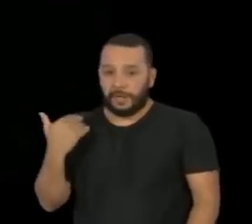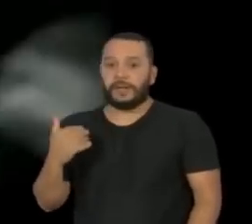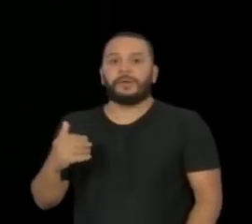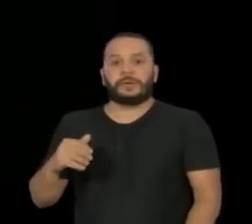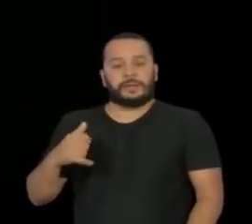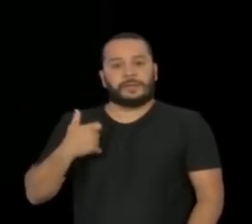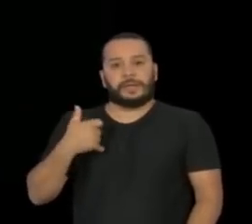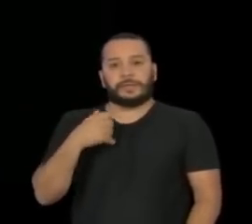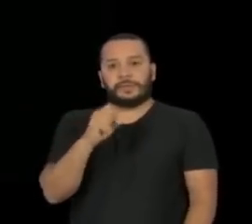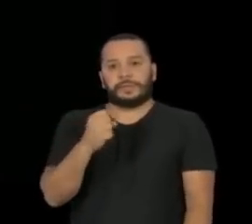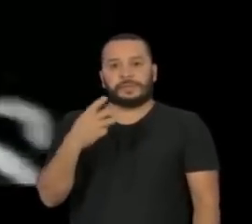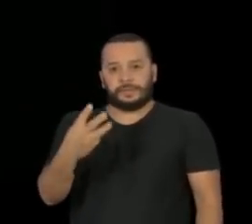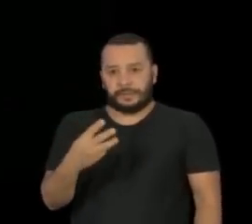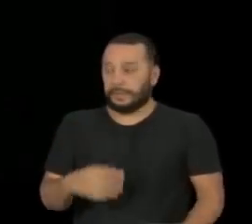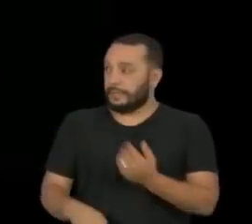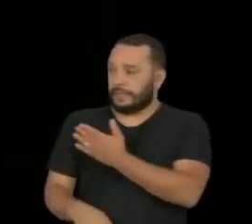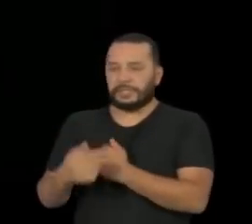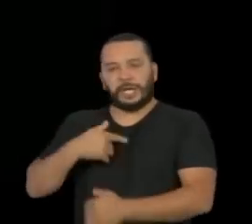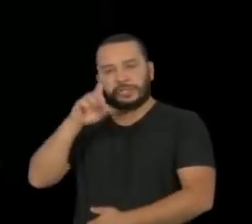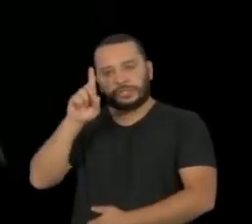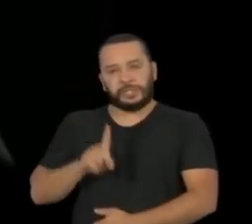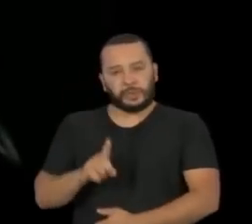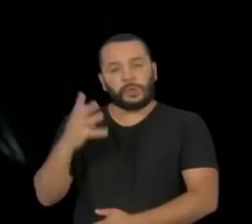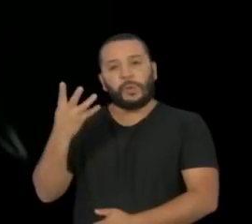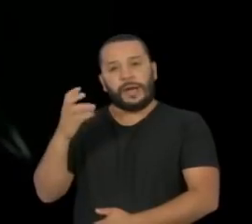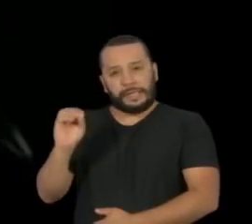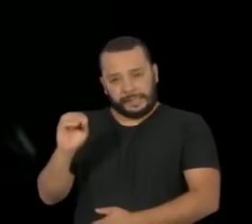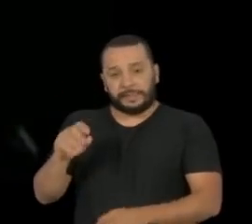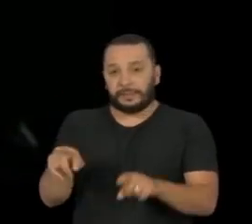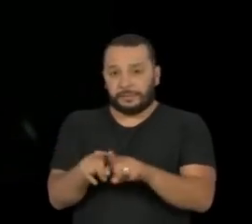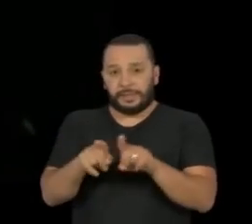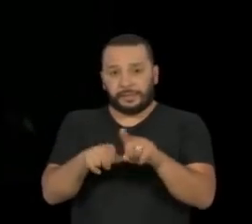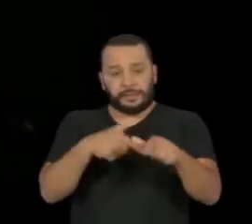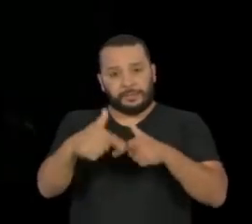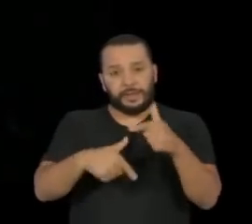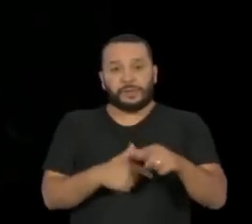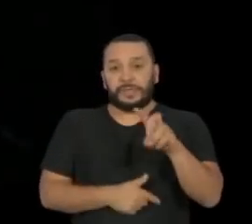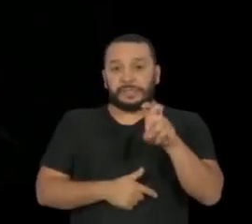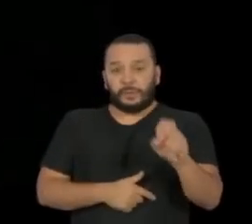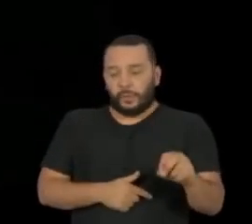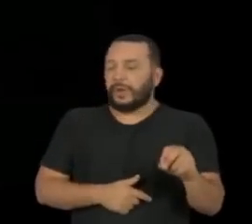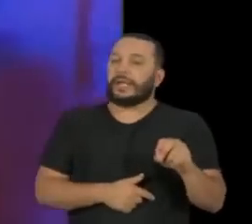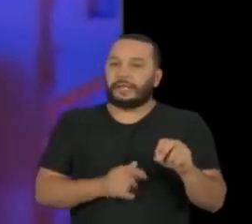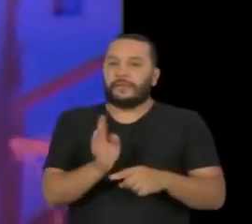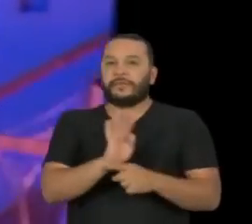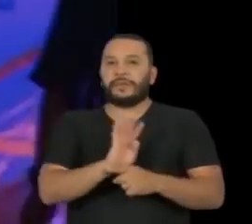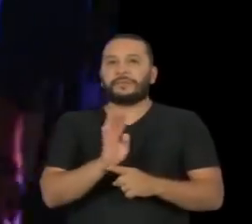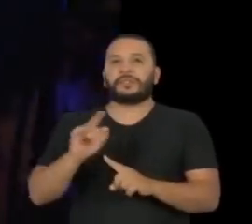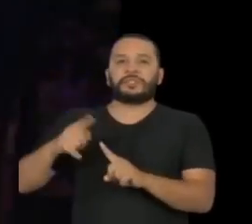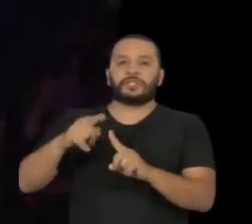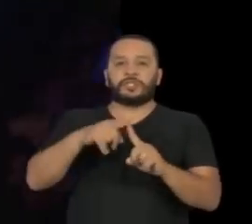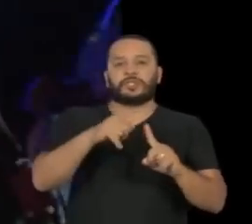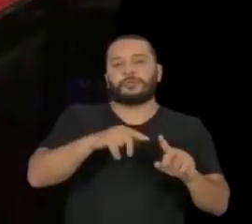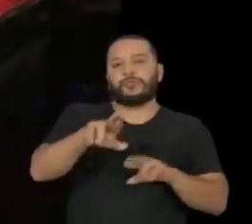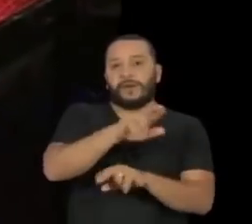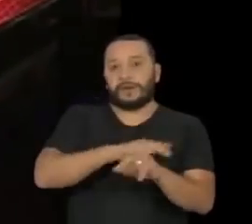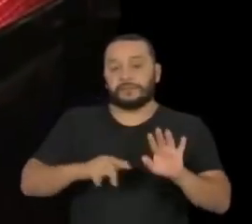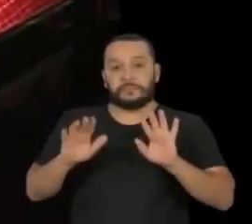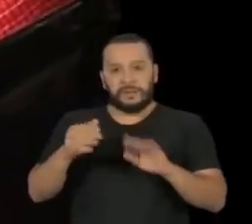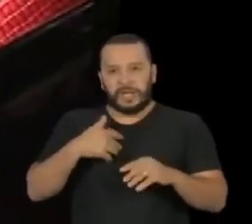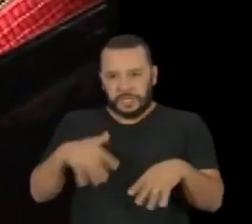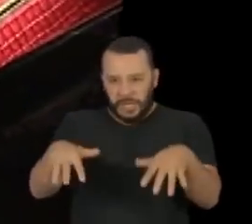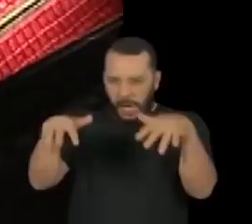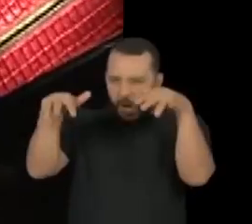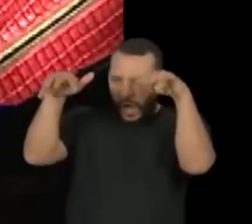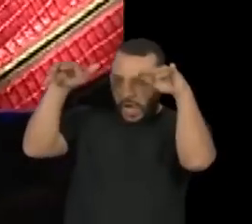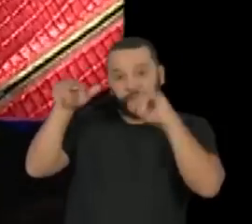Mujica dirigiu 40 produções e atuou em mais de 50 filmes de todos os gêneros. Mas foi o terror que lhe deu